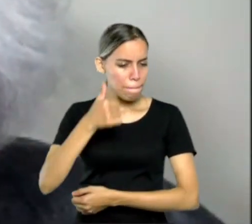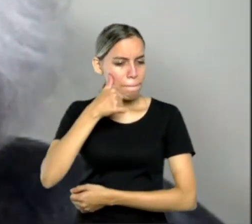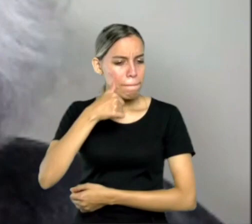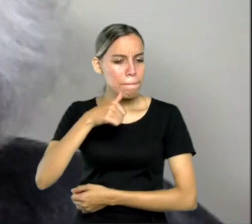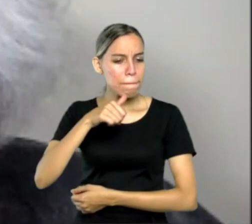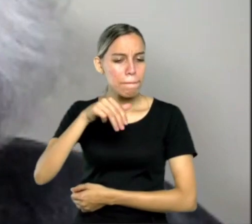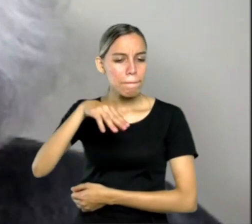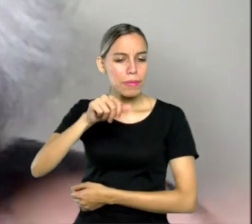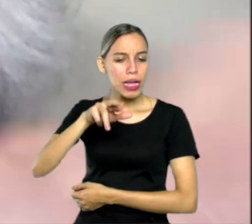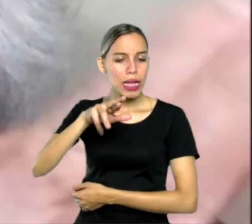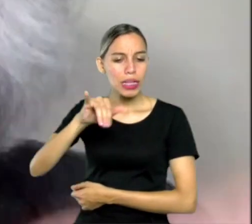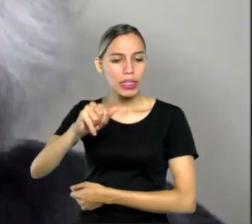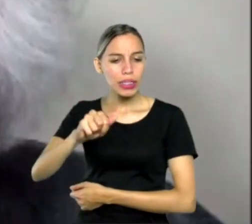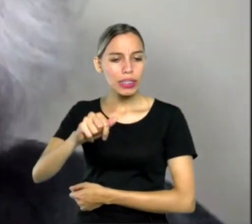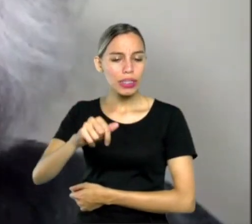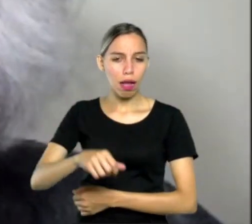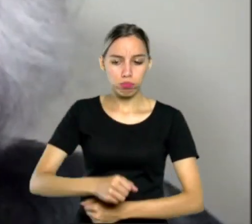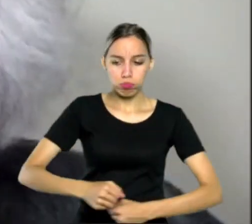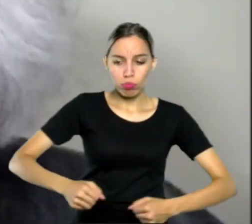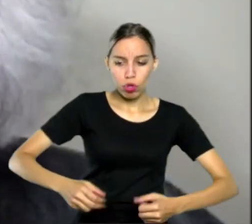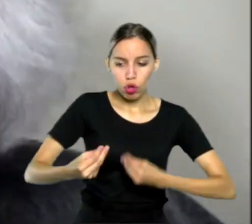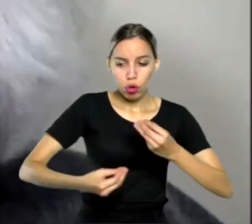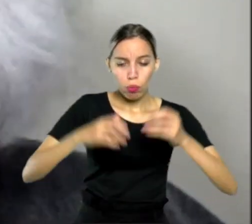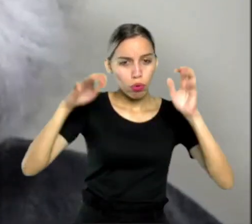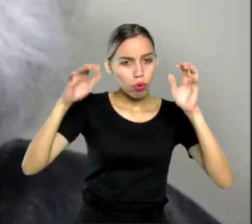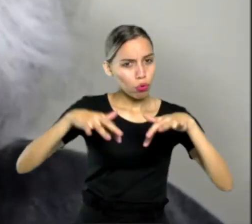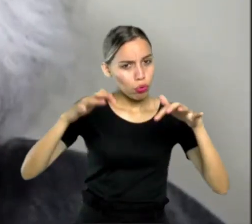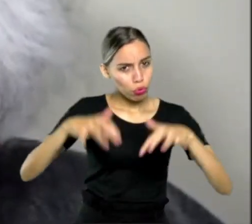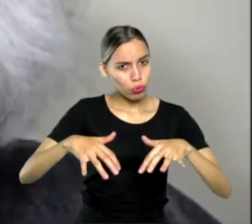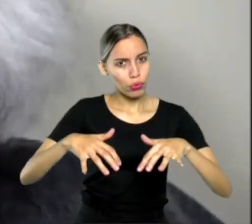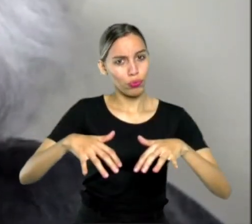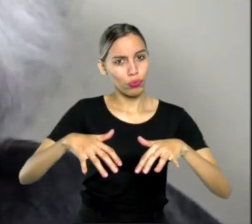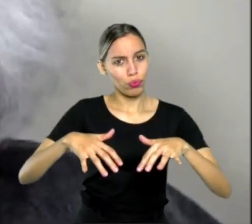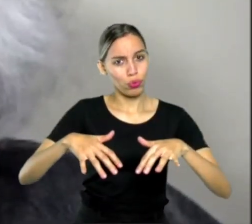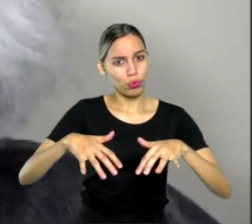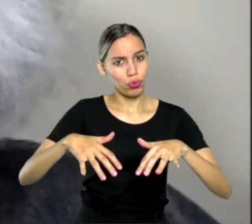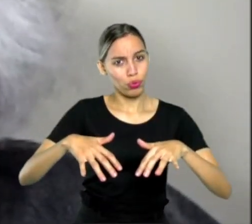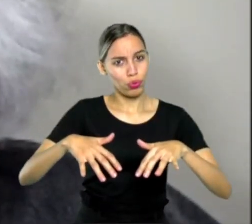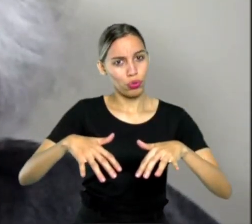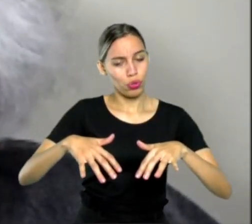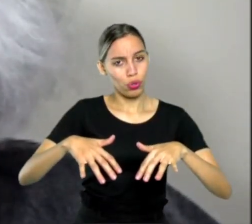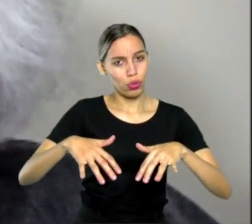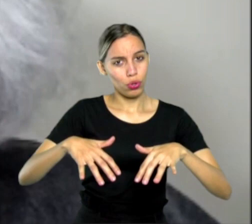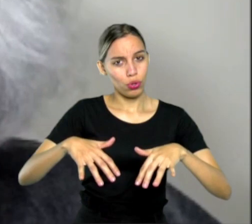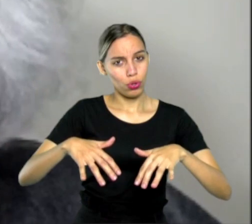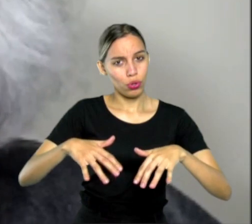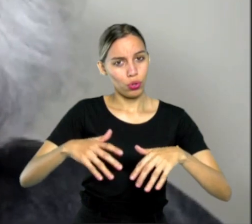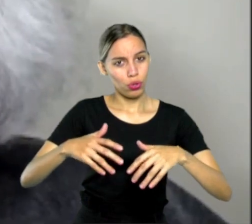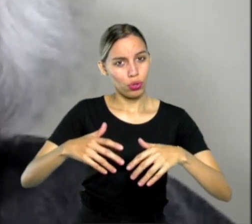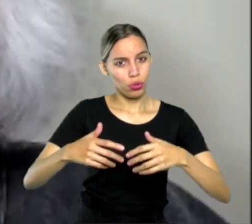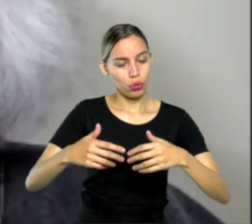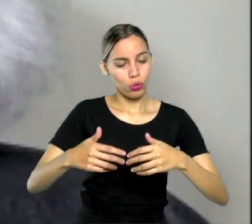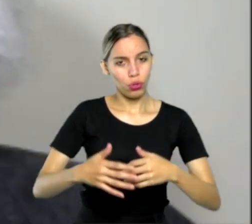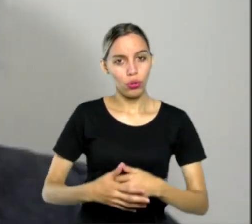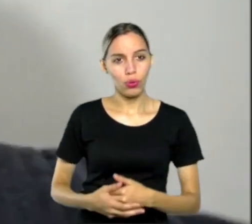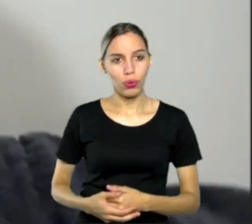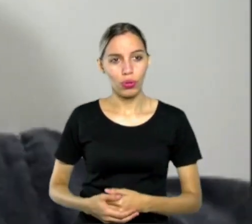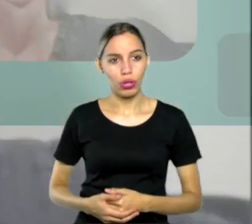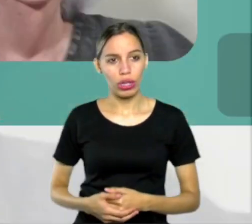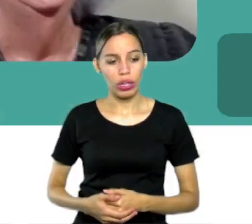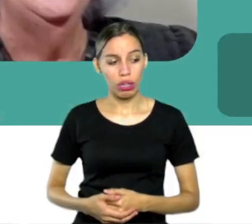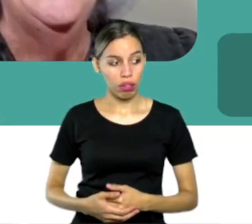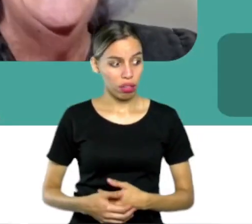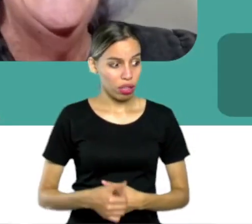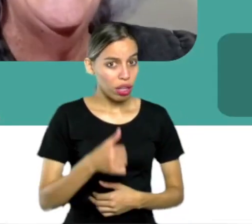desse jeito. Ela tinha 3 anos. Maria, quando é gota, é chuva. Né? É bem neta de Líria